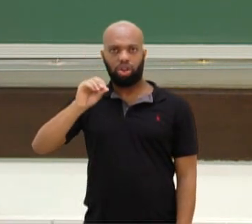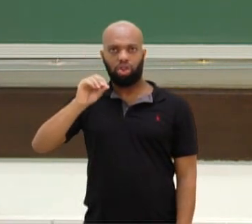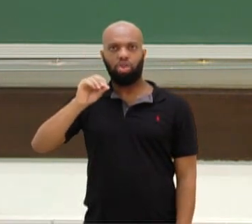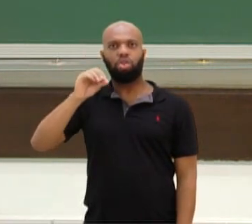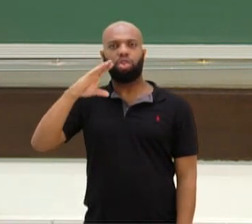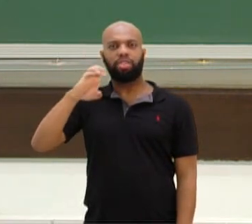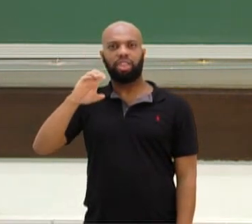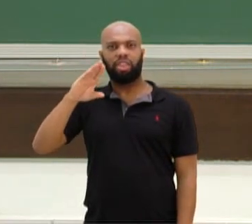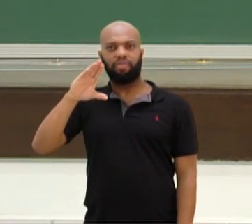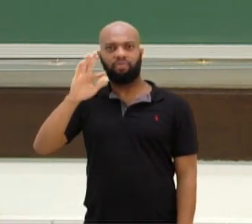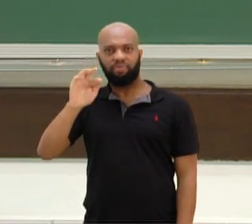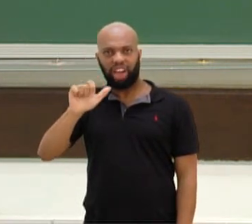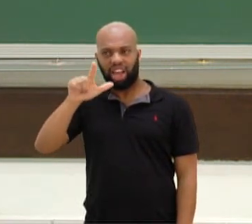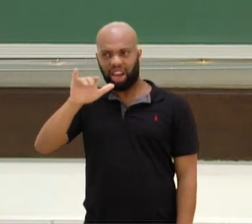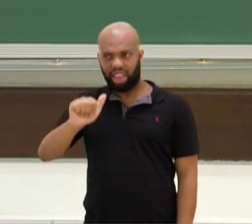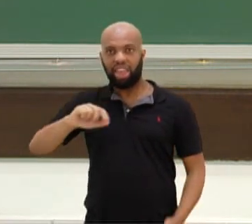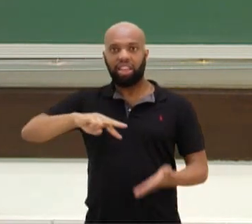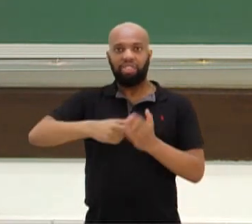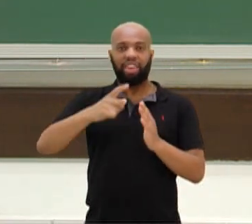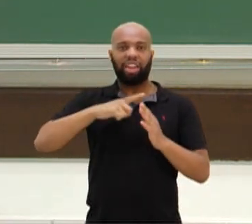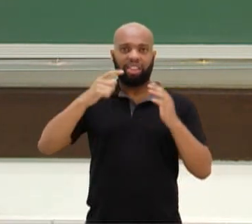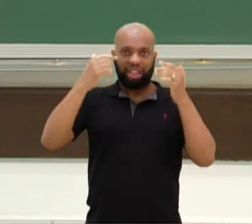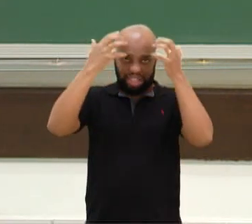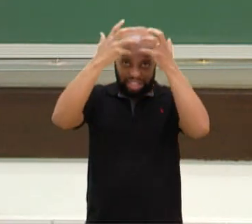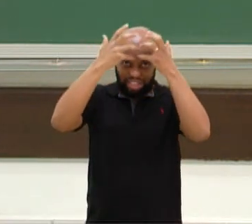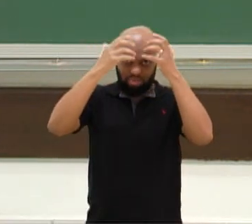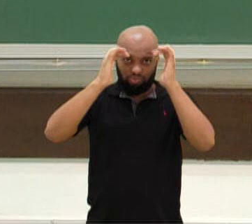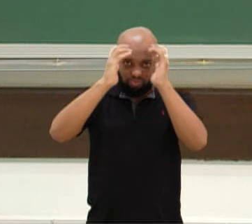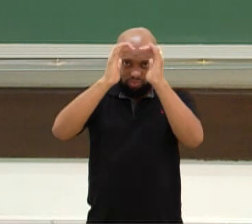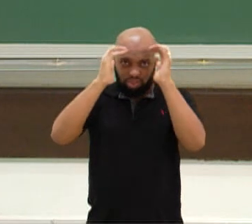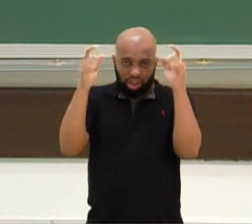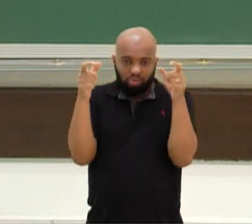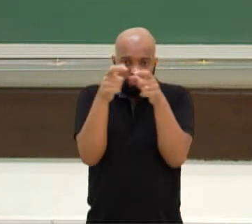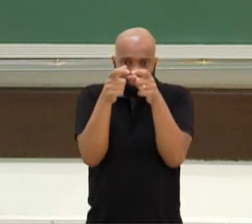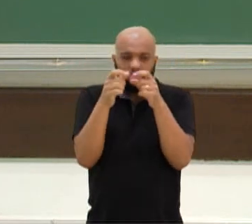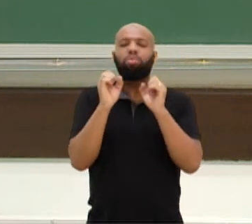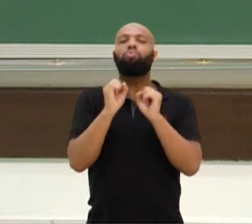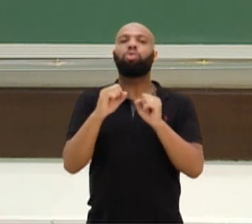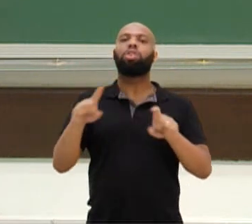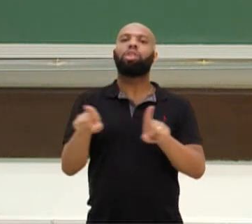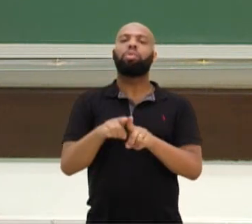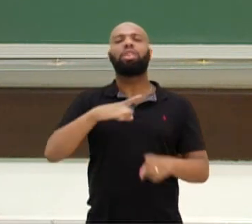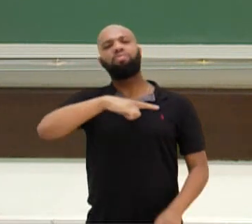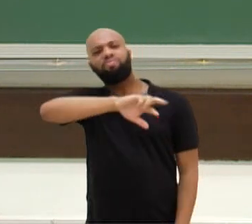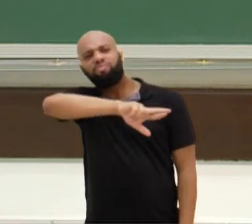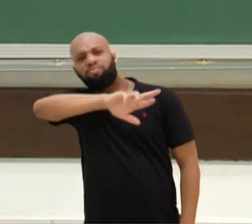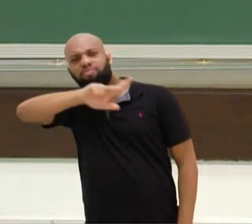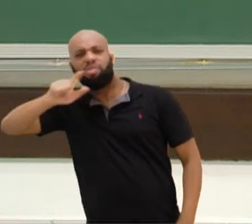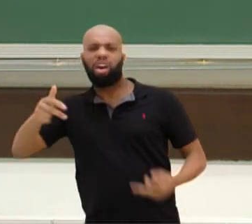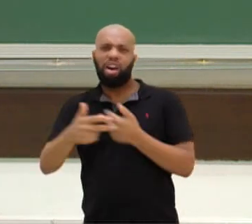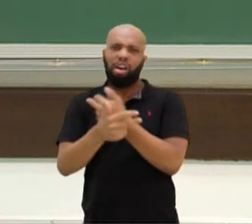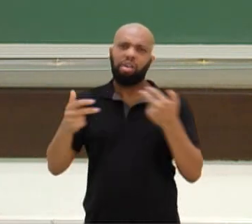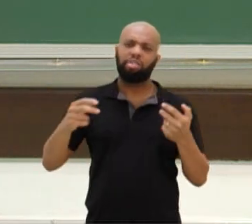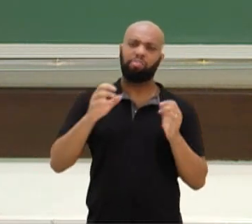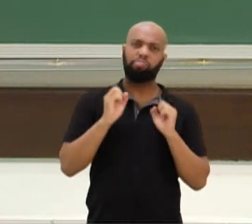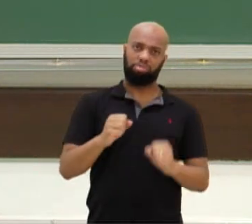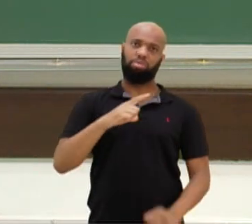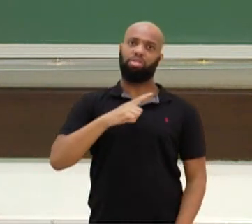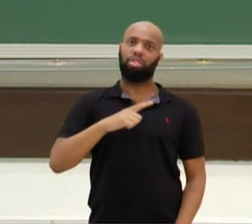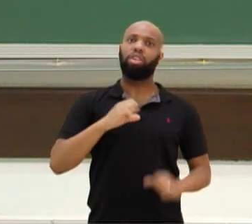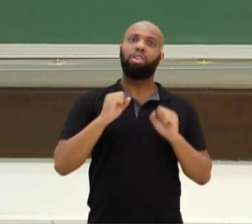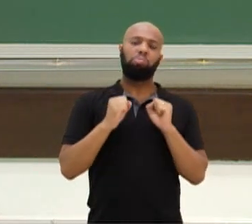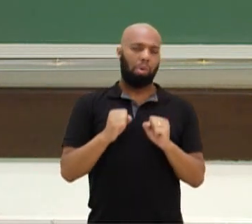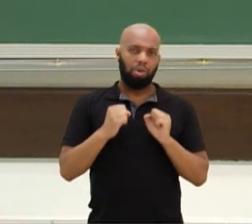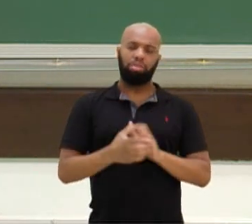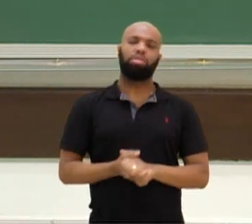a criança ali no caso tem o cérebro menor do que deveria ter. E pode ser causado por uma infinidade de causas, né? Pode ter uma